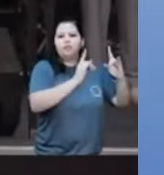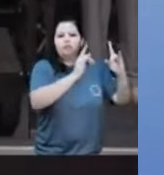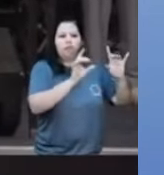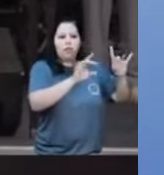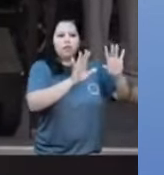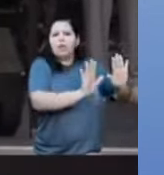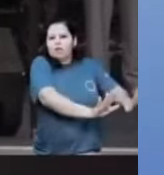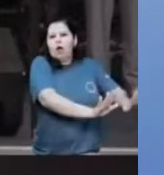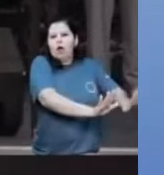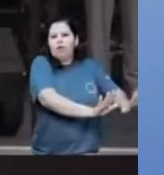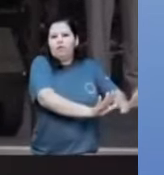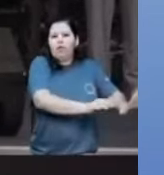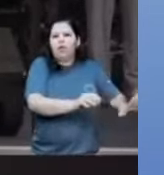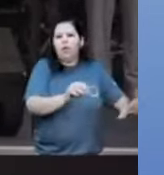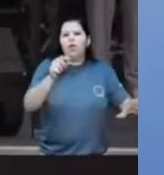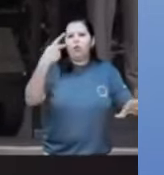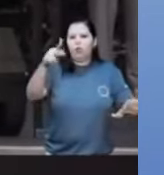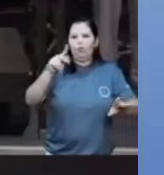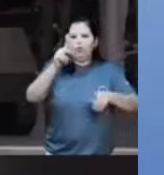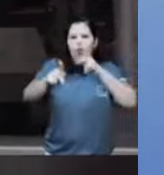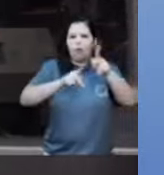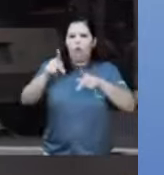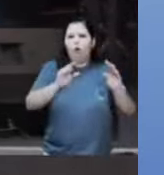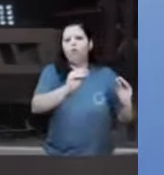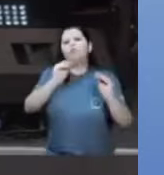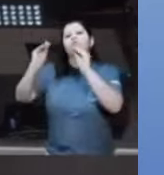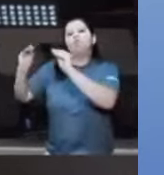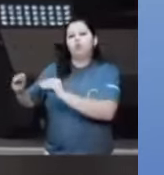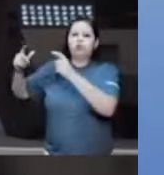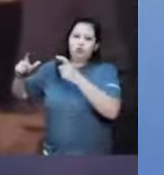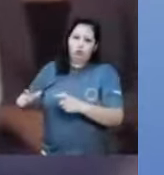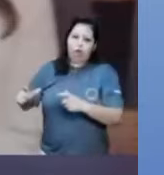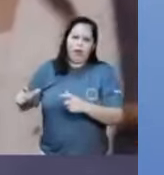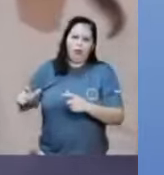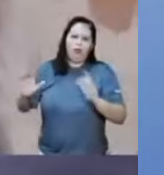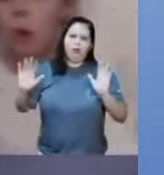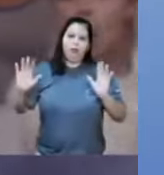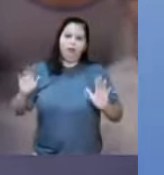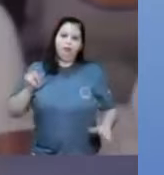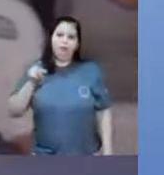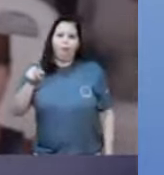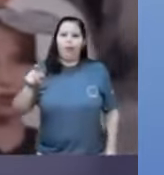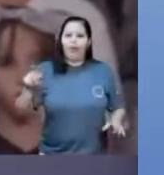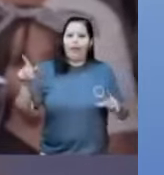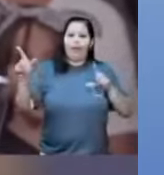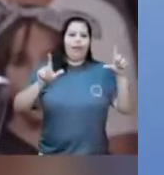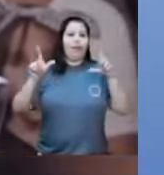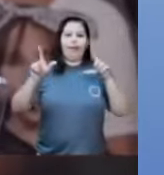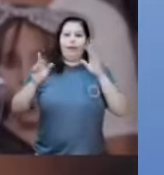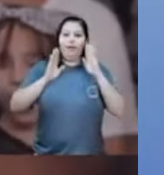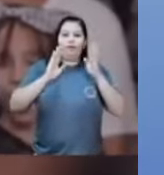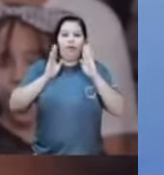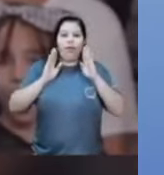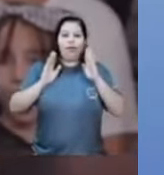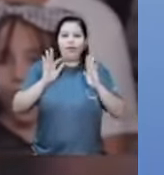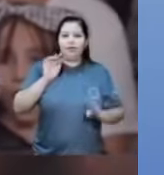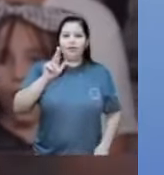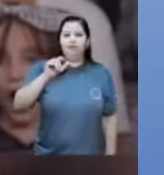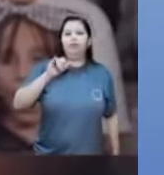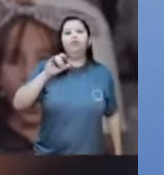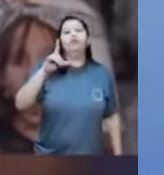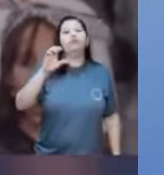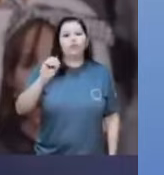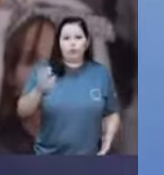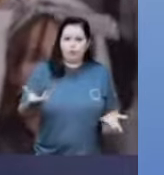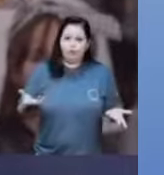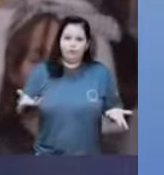povo para outro lugar eu não quero o teu povo na minha igreja a deixa o circo pegar fogo que vai sobrar pra nossa igreja de Niterói uh